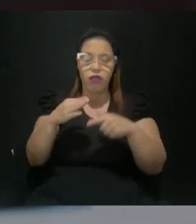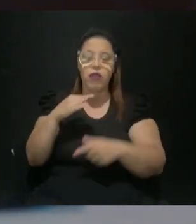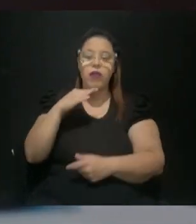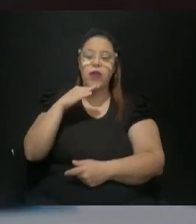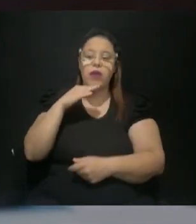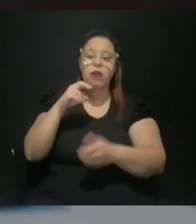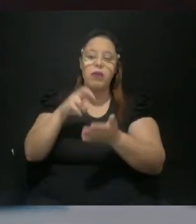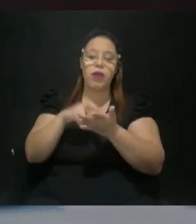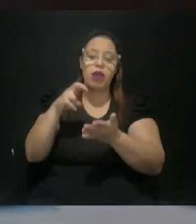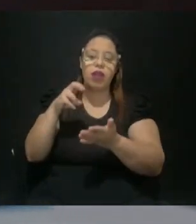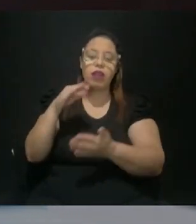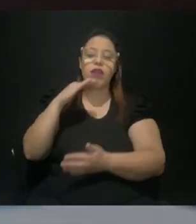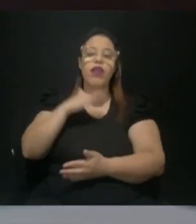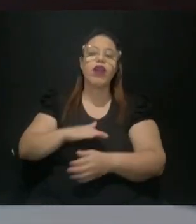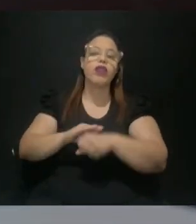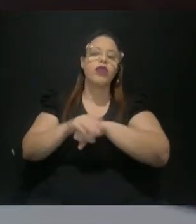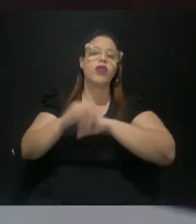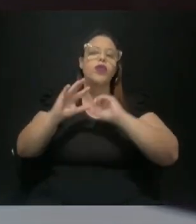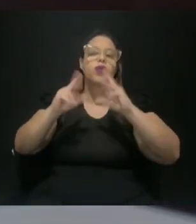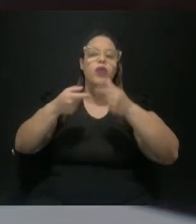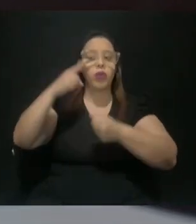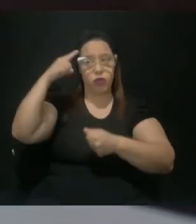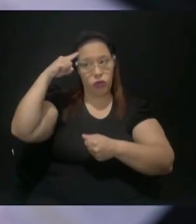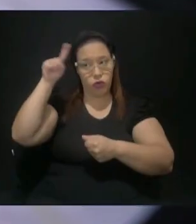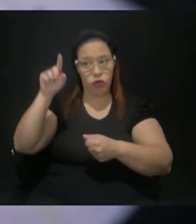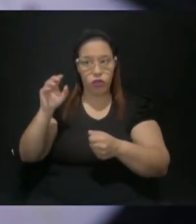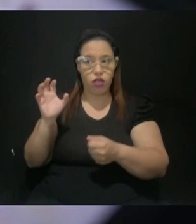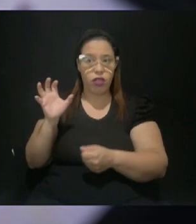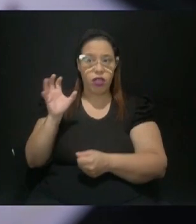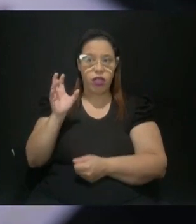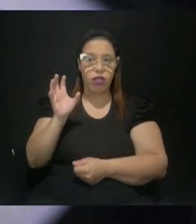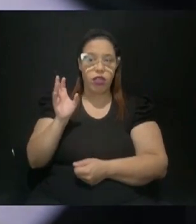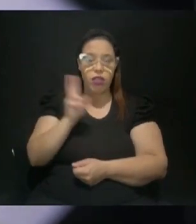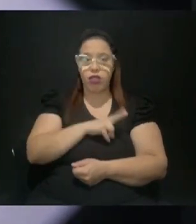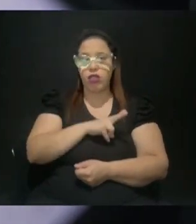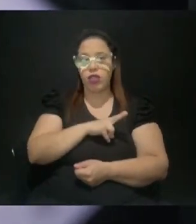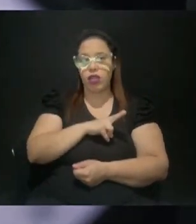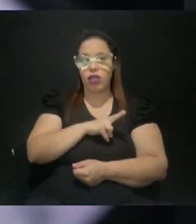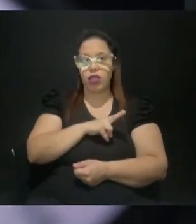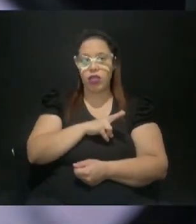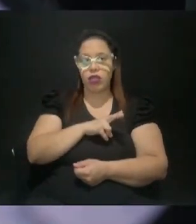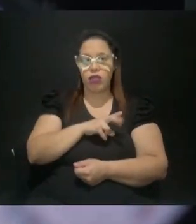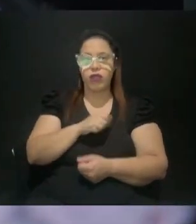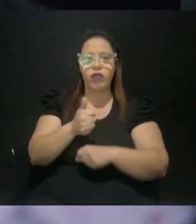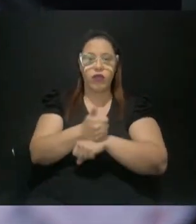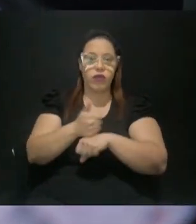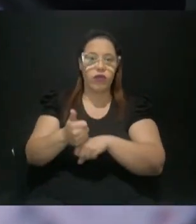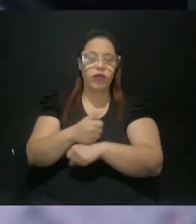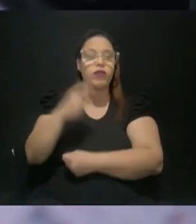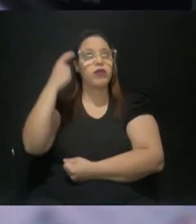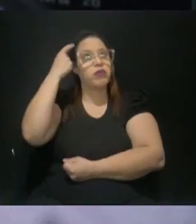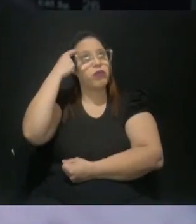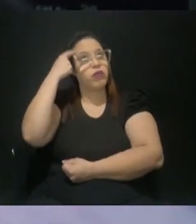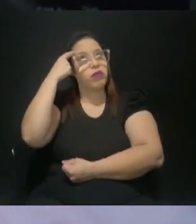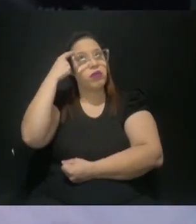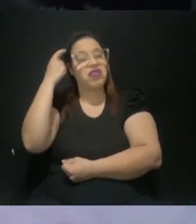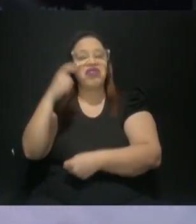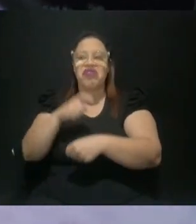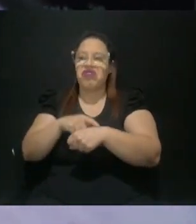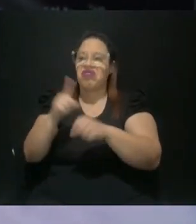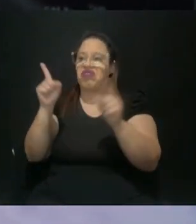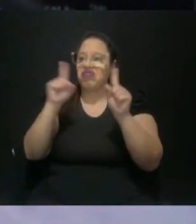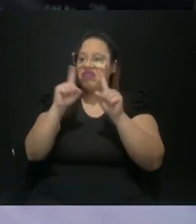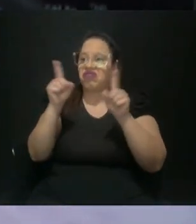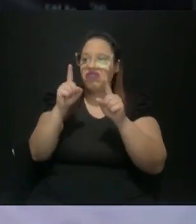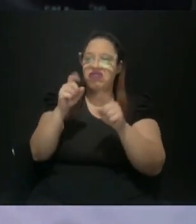dias, sem interrupção. Então a pessoa que entrar nessa profissão já tem que estar em mente que não vai ter horário. Não tem sábado, não tem